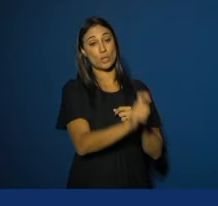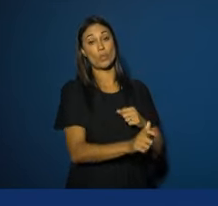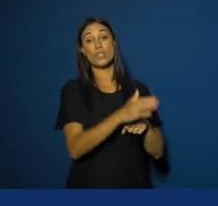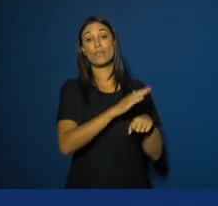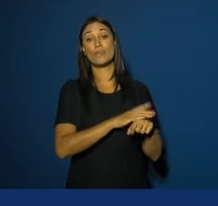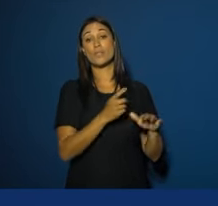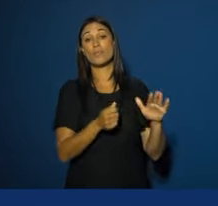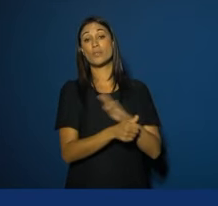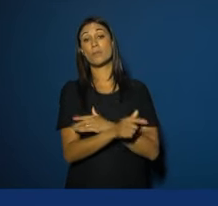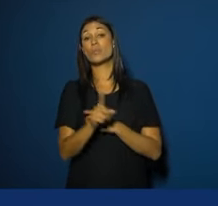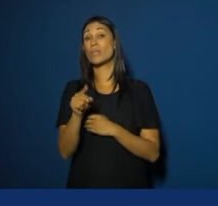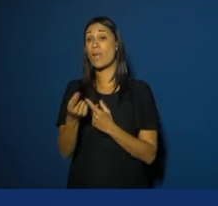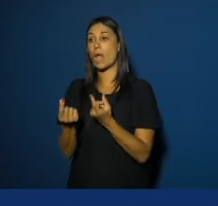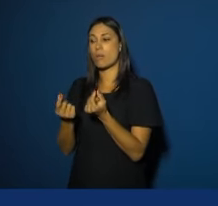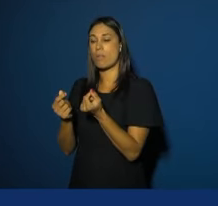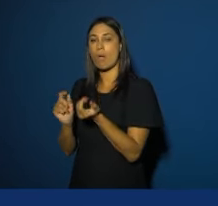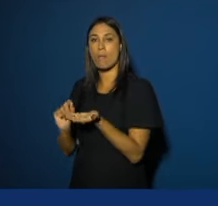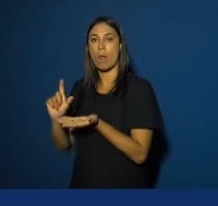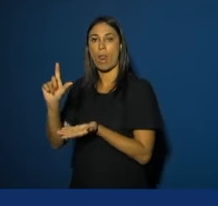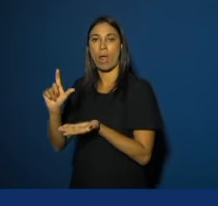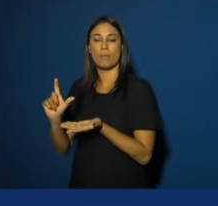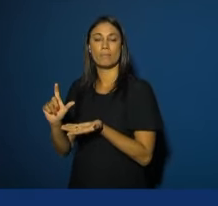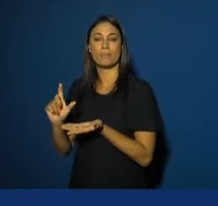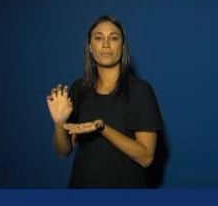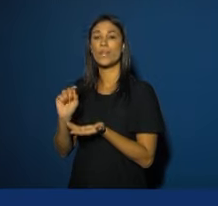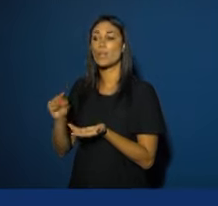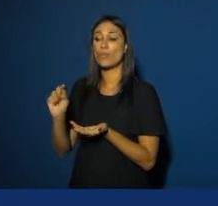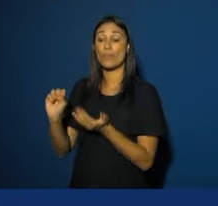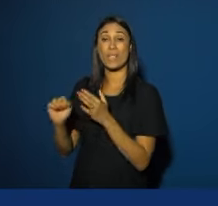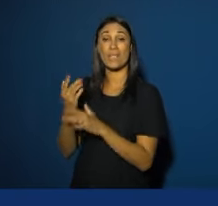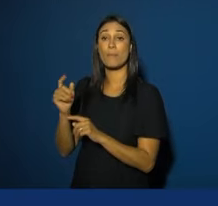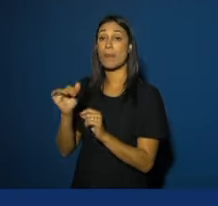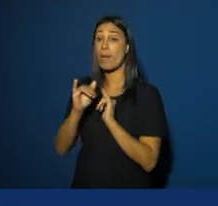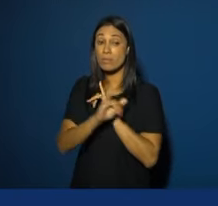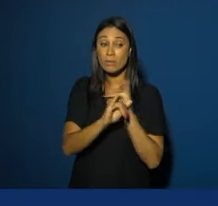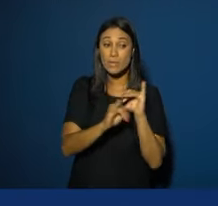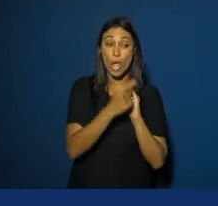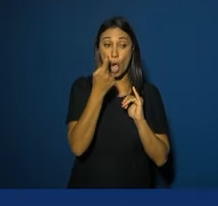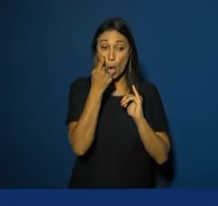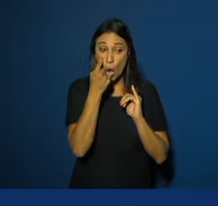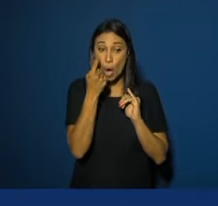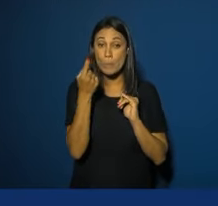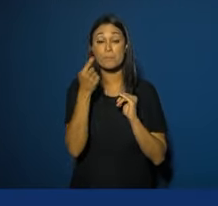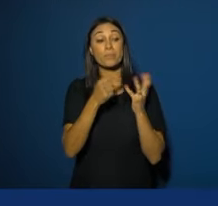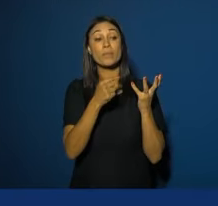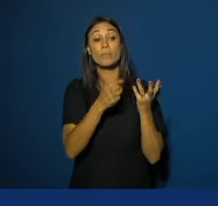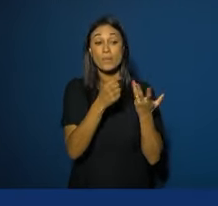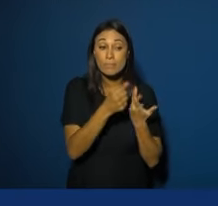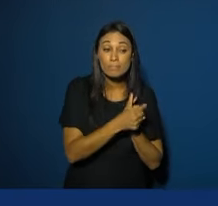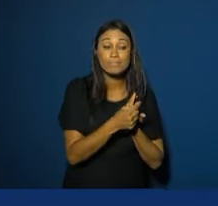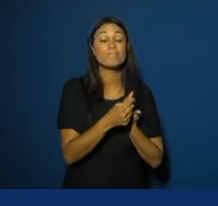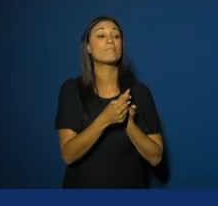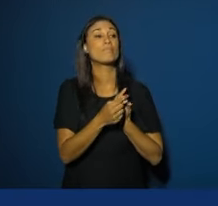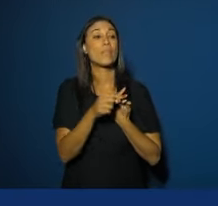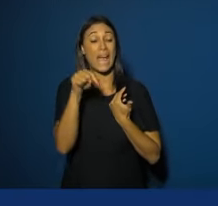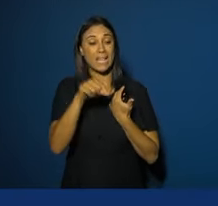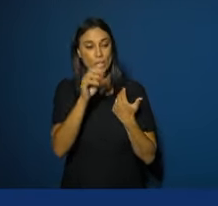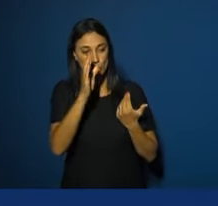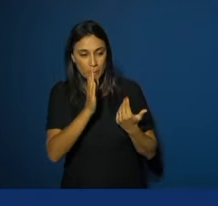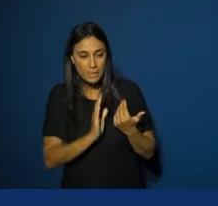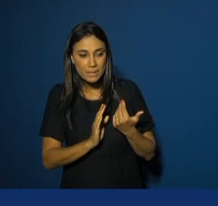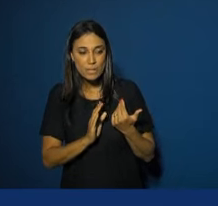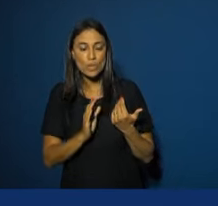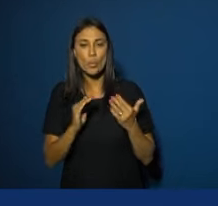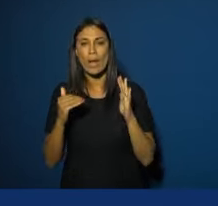fazer aquele investimento que era rentável ele surgiu Para quê Para Dizer a mais pessoas o seguinte olha Fulano beltrano ciclano do Brasil da